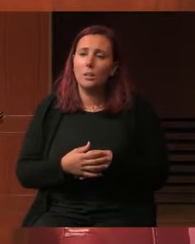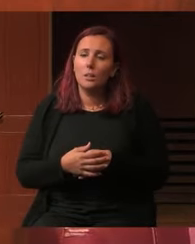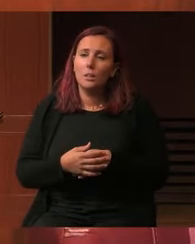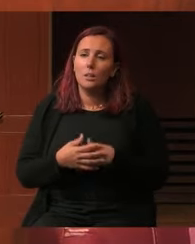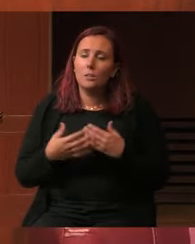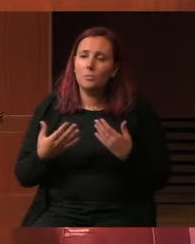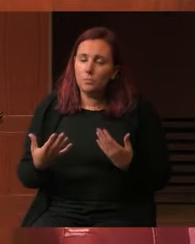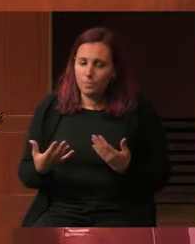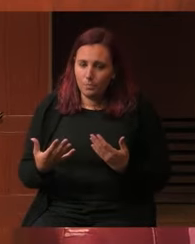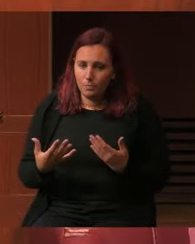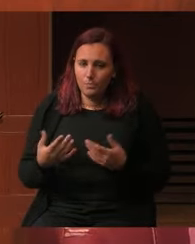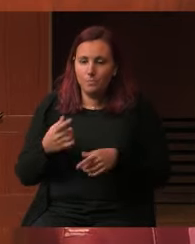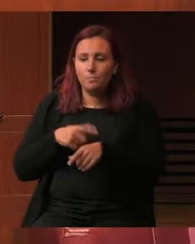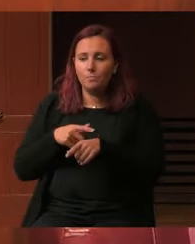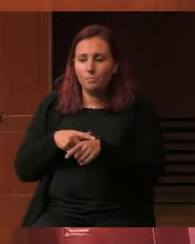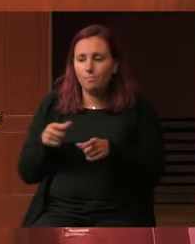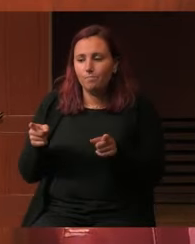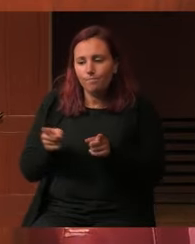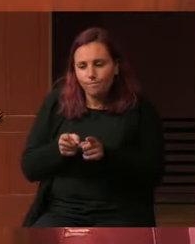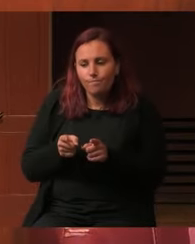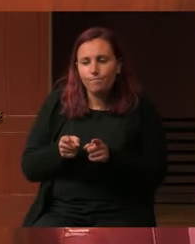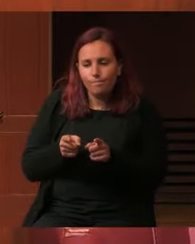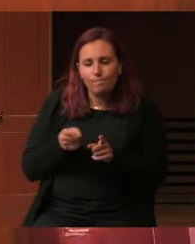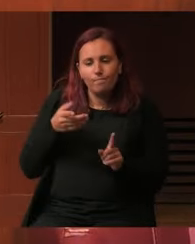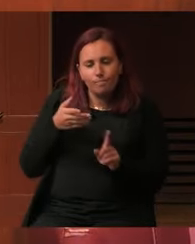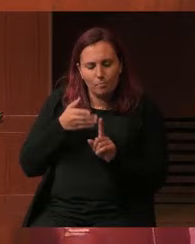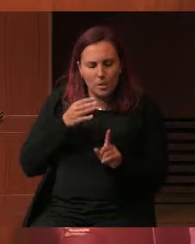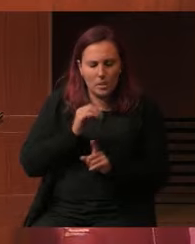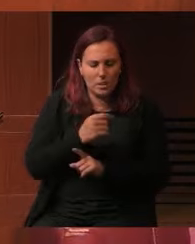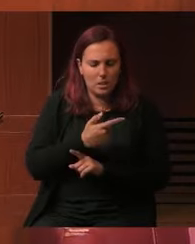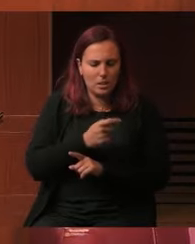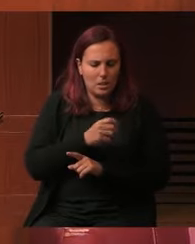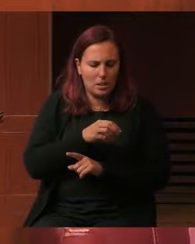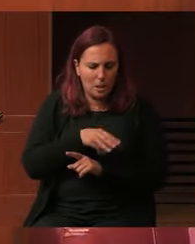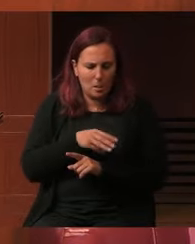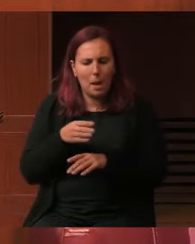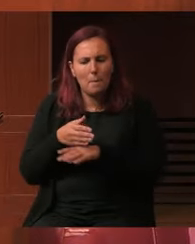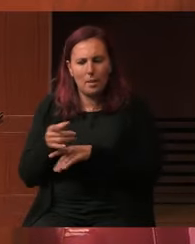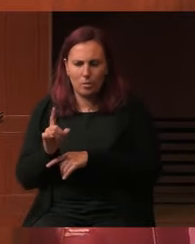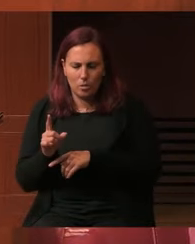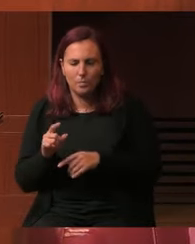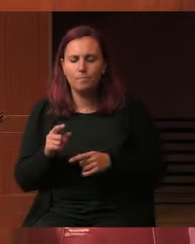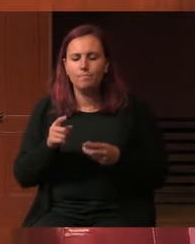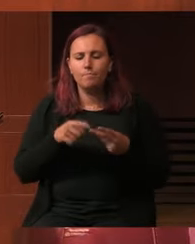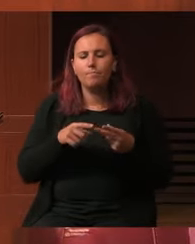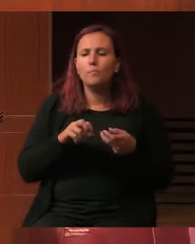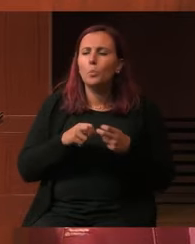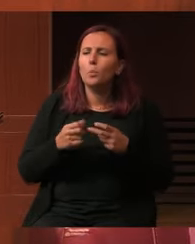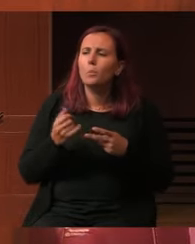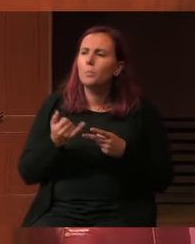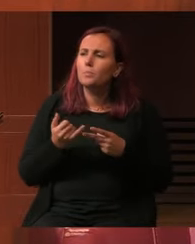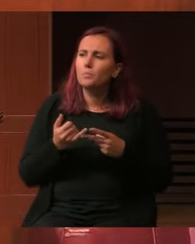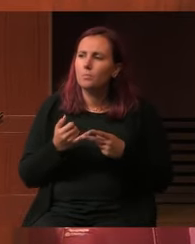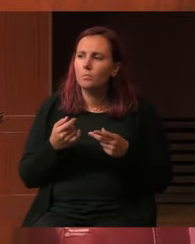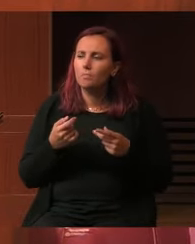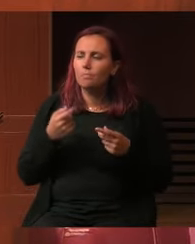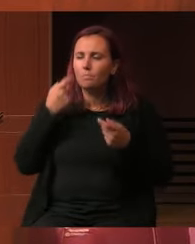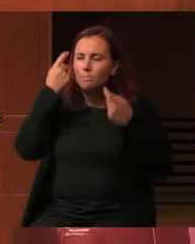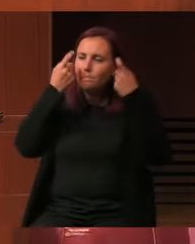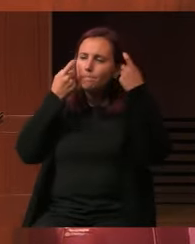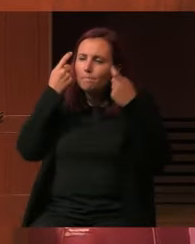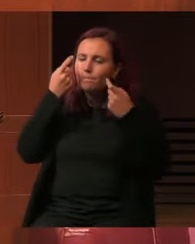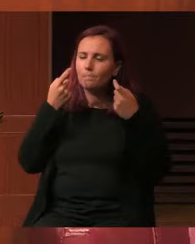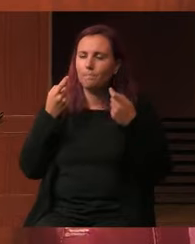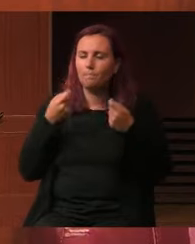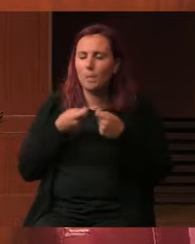portanto, a curto prazo eu acho que temos por esta ênfase neste tema, a médio não sei. O segundo problema tem a ver com o tipo de pensamento que nós